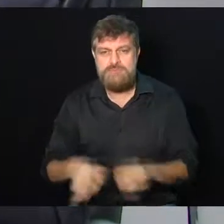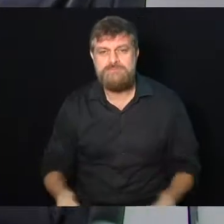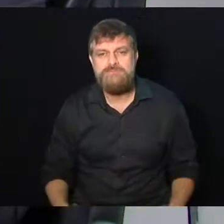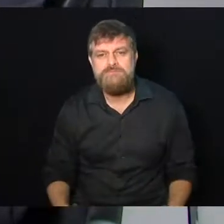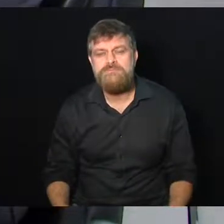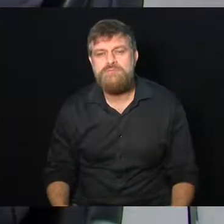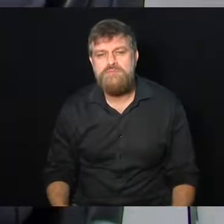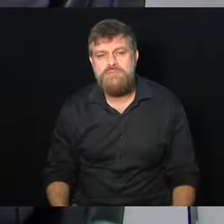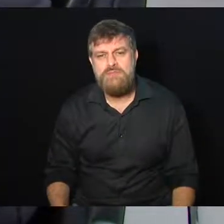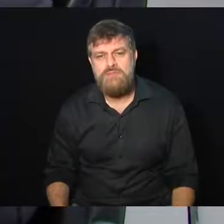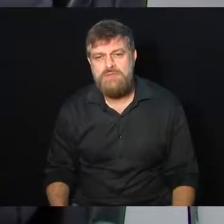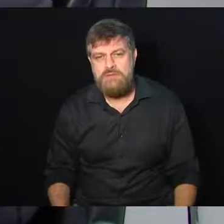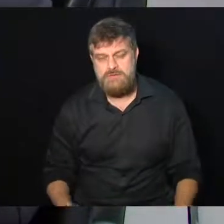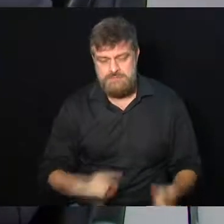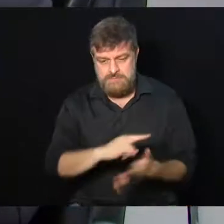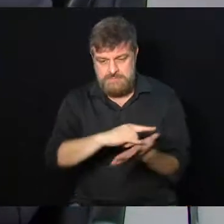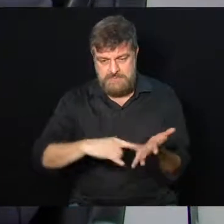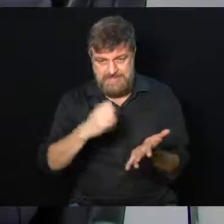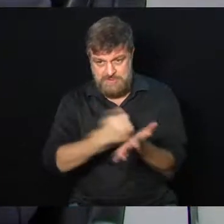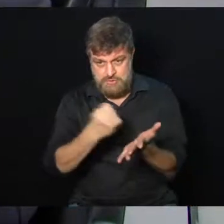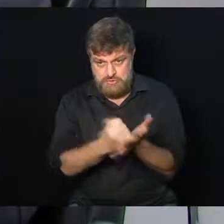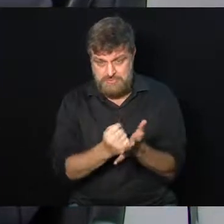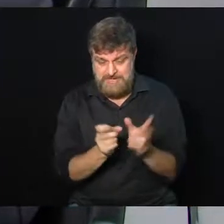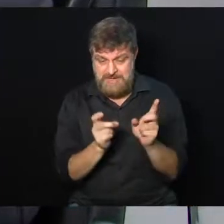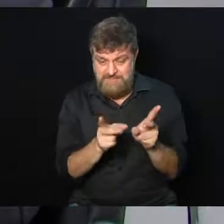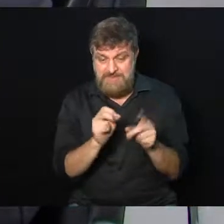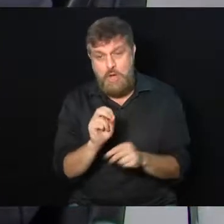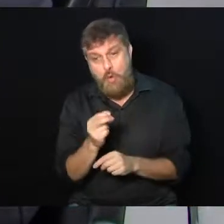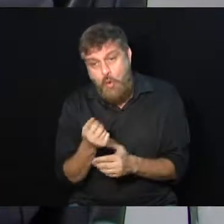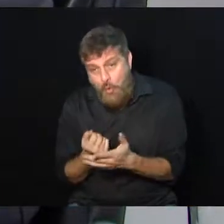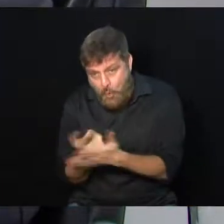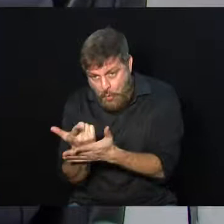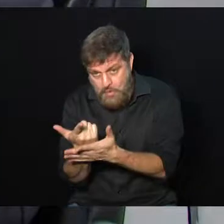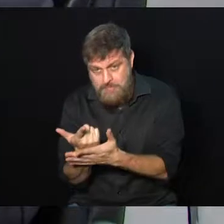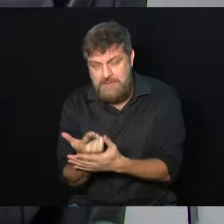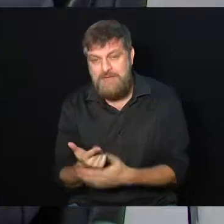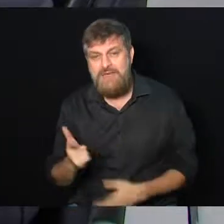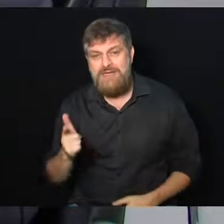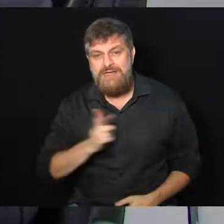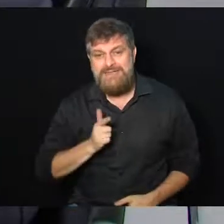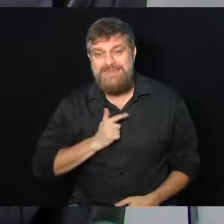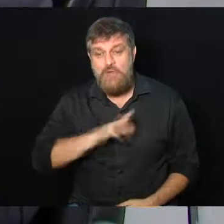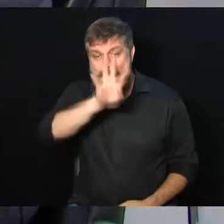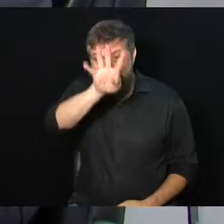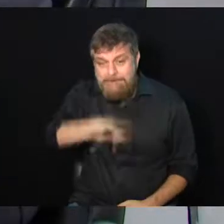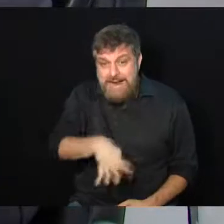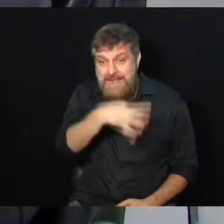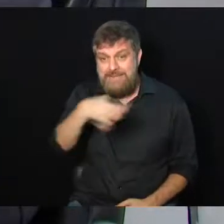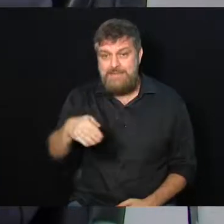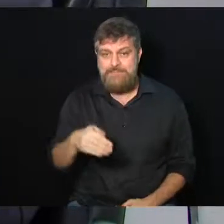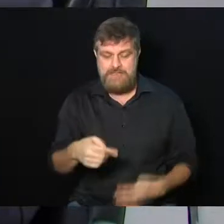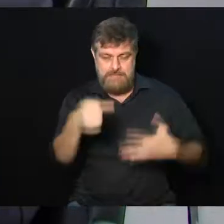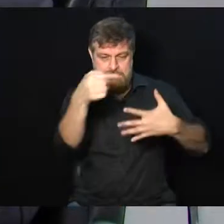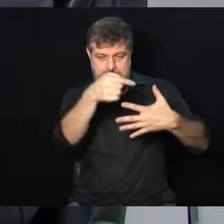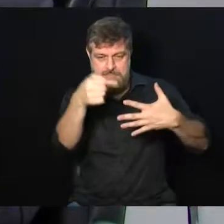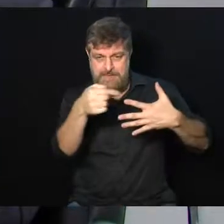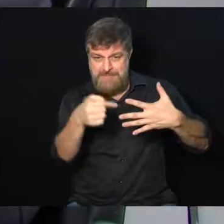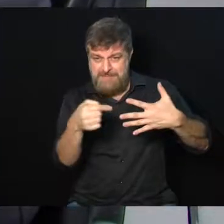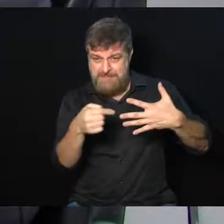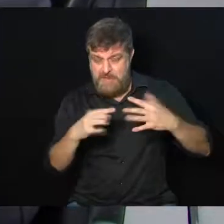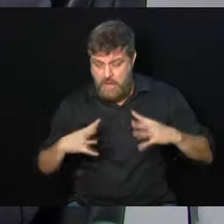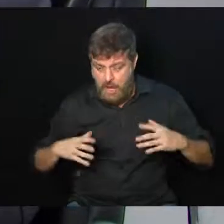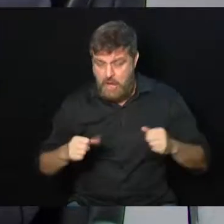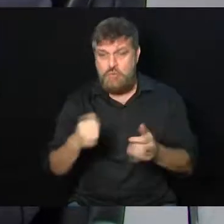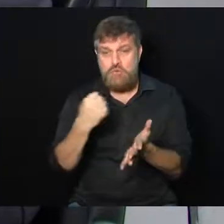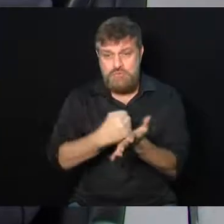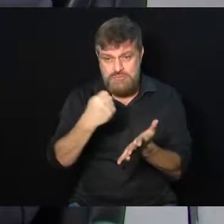Olha, a escritura de venda e compra, ela funciona com base numa tabela que é organizada para todos os cartórios